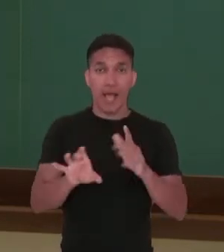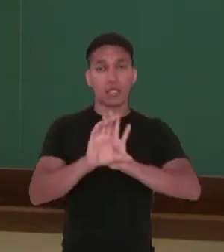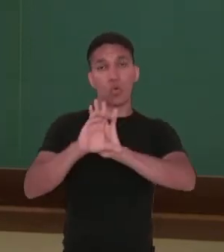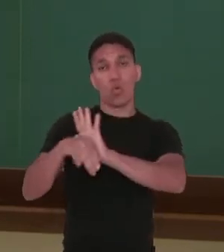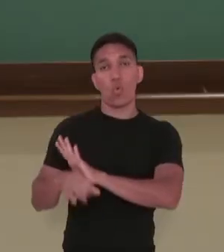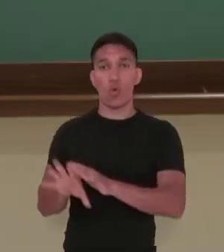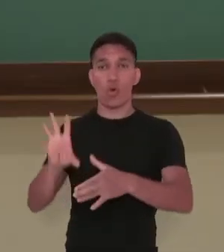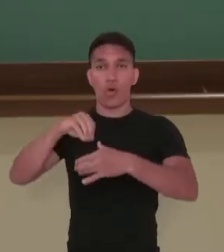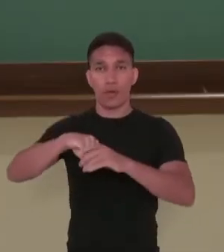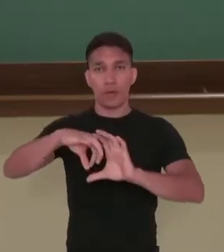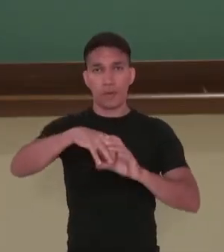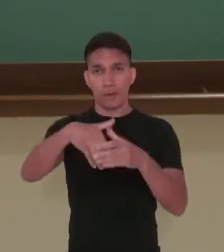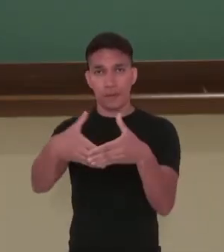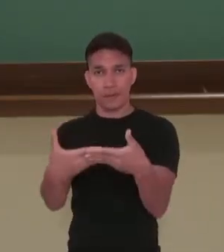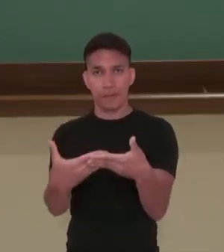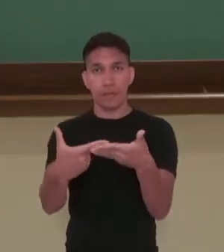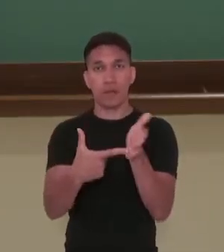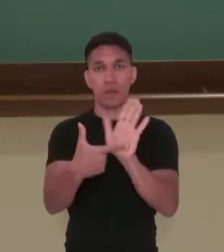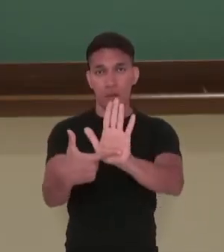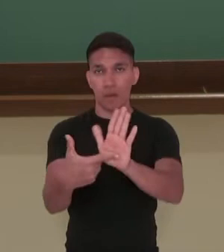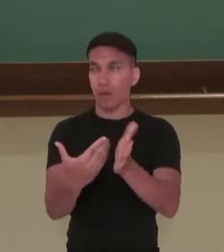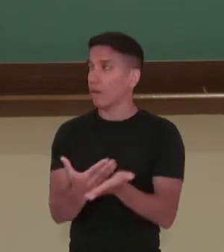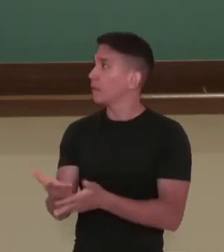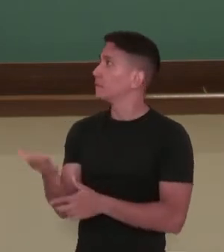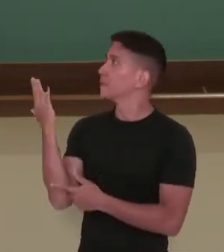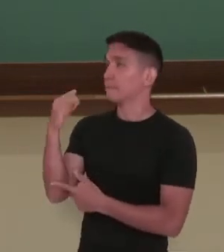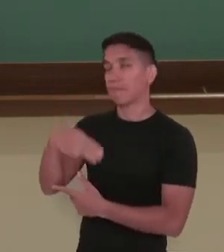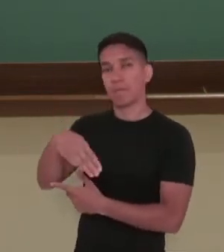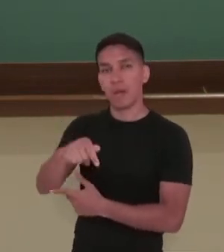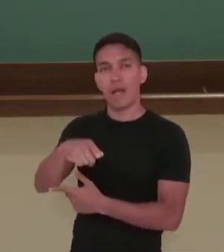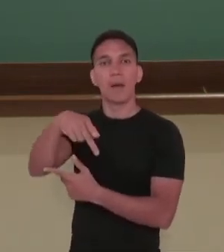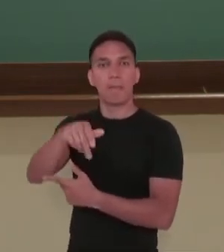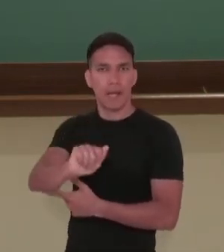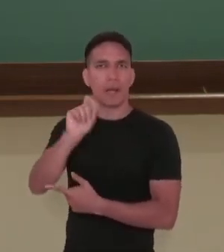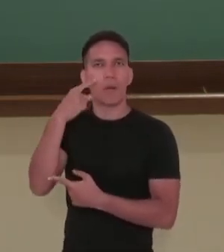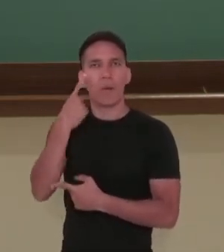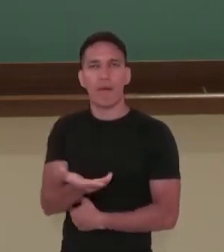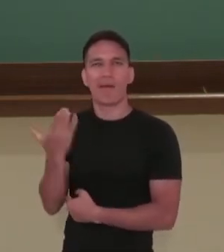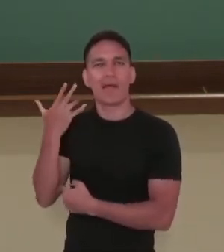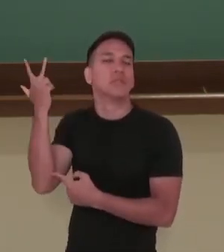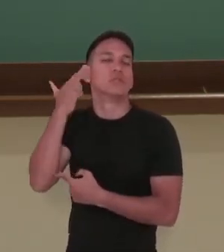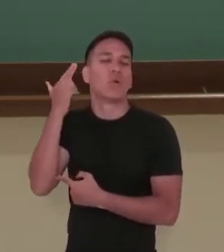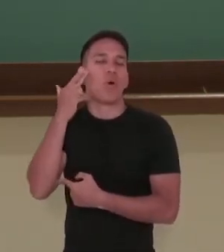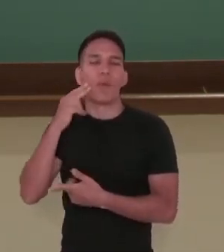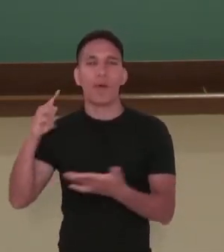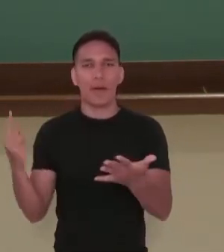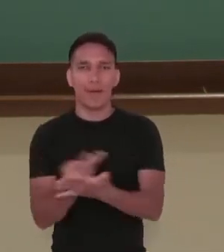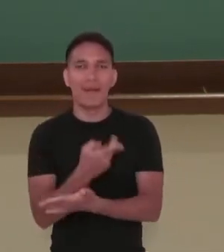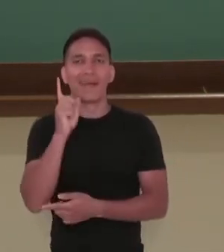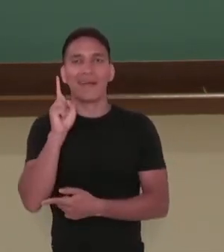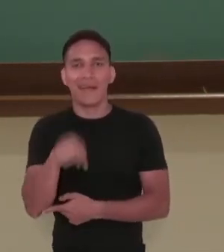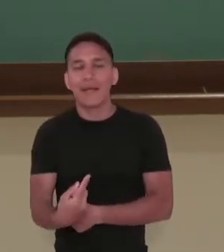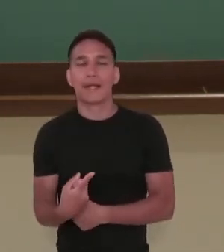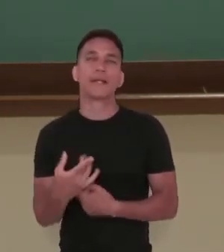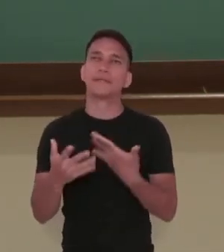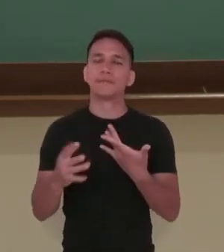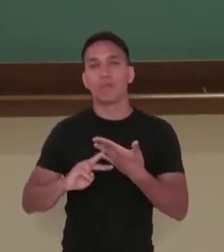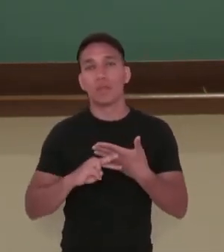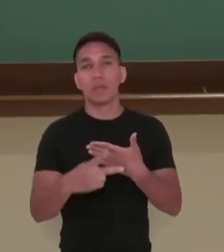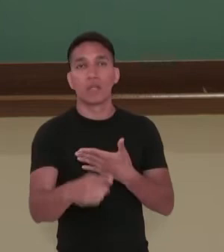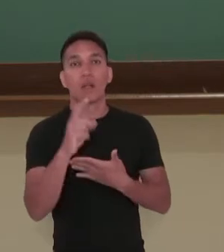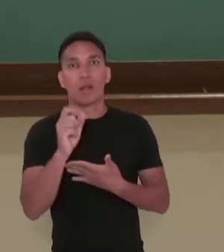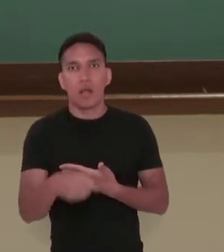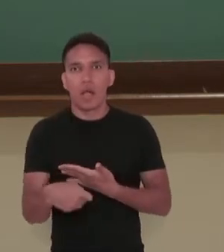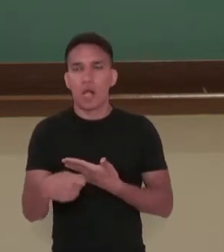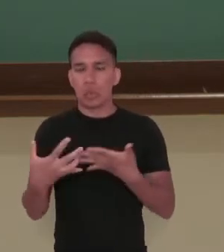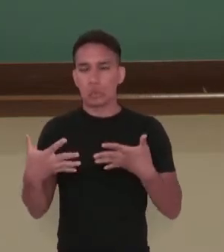da cartografia. Começando pelos mapas. Os mapas normalmente eles acabam bastante